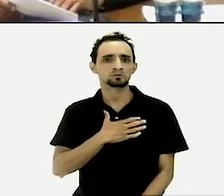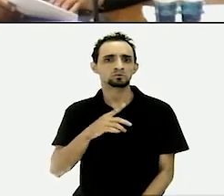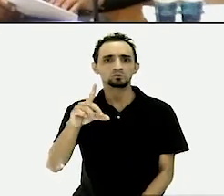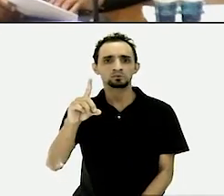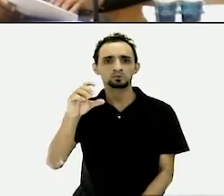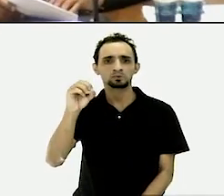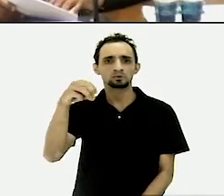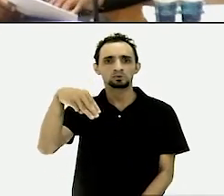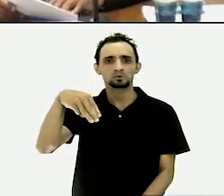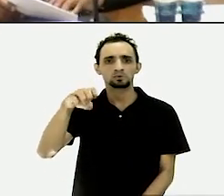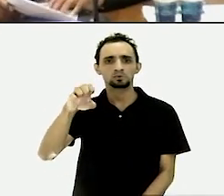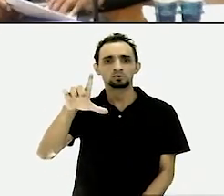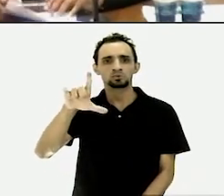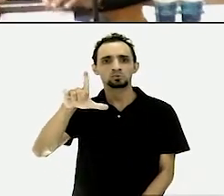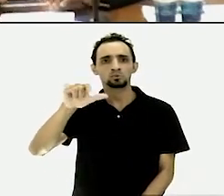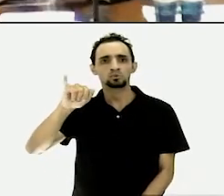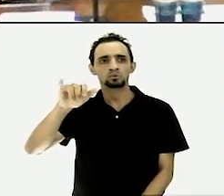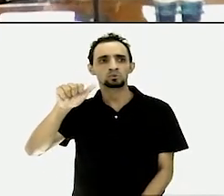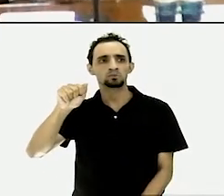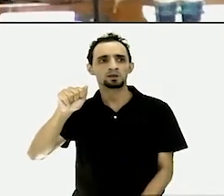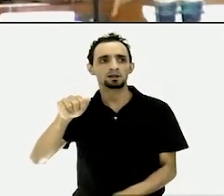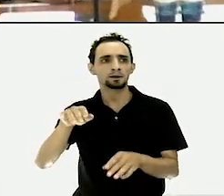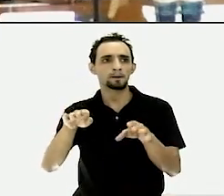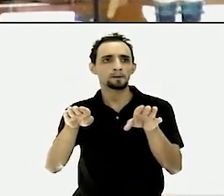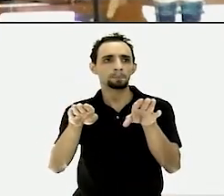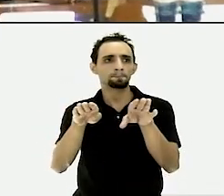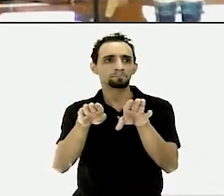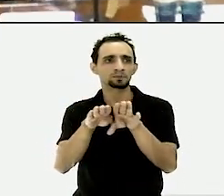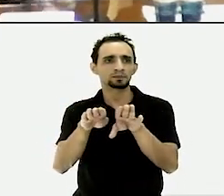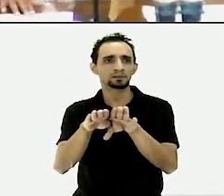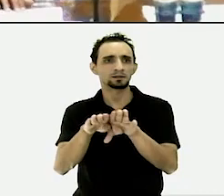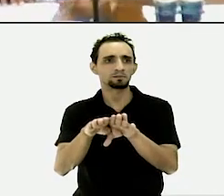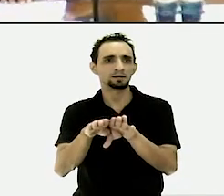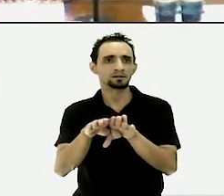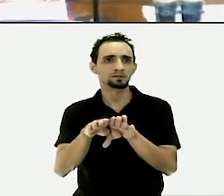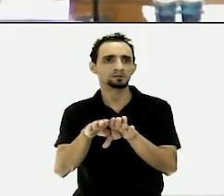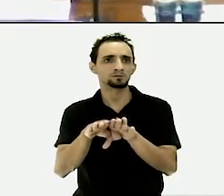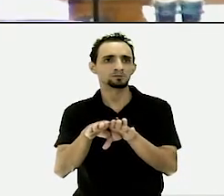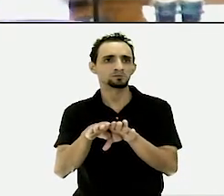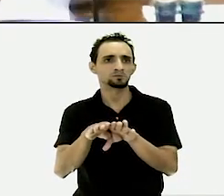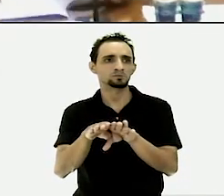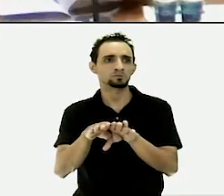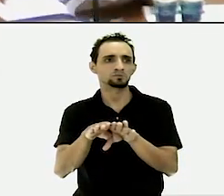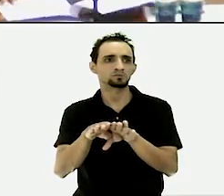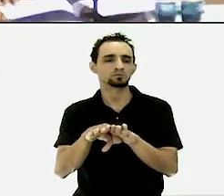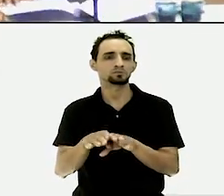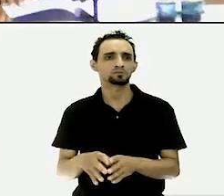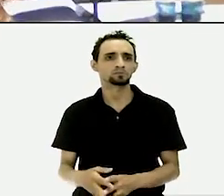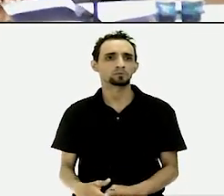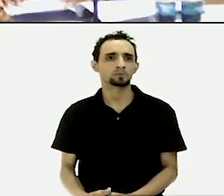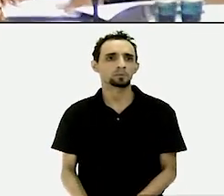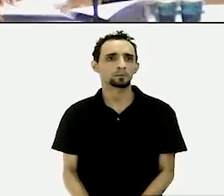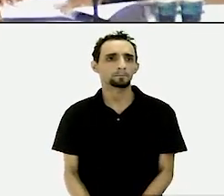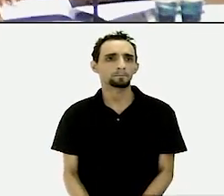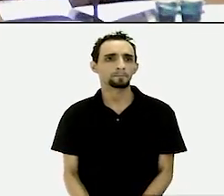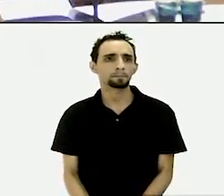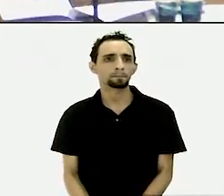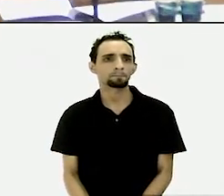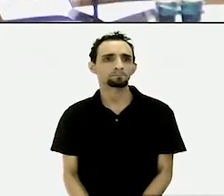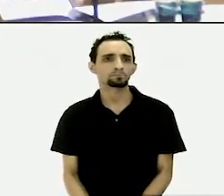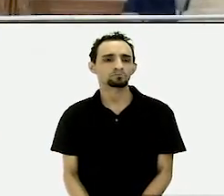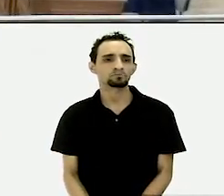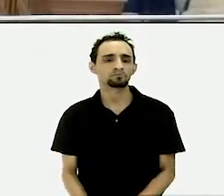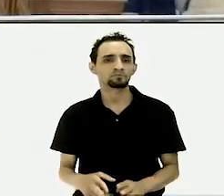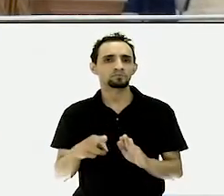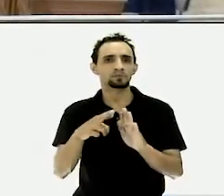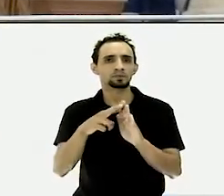na localidade. Sala das sessões, 25 de agosto de 2021, Marcos Roberto Dias. Desculpa. O requerimento está em